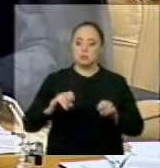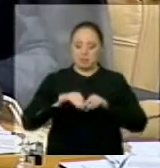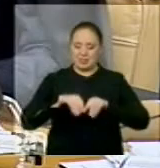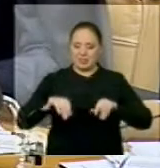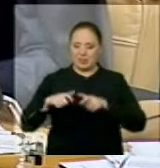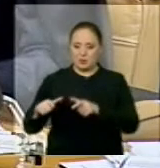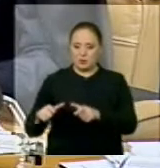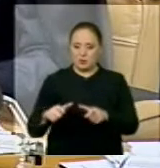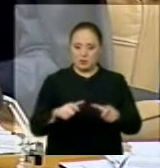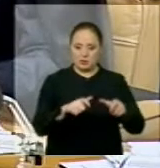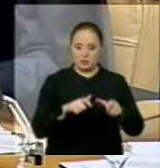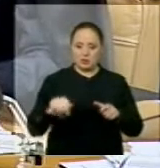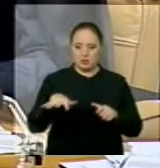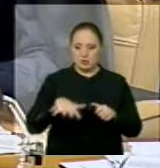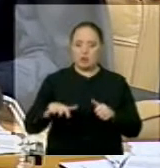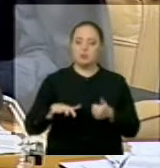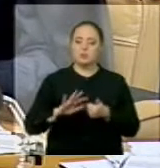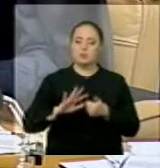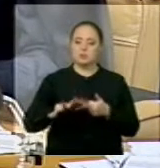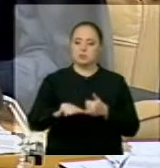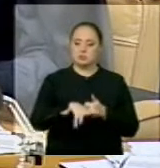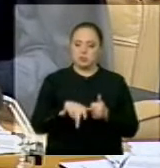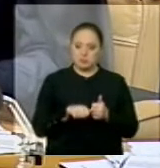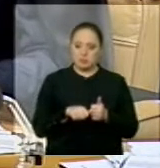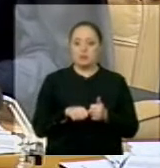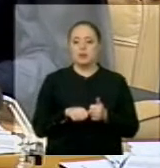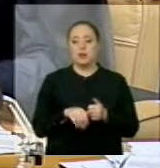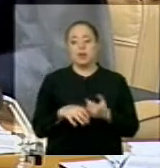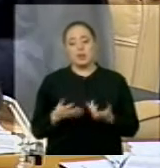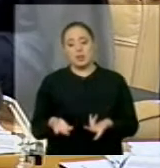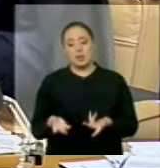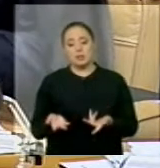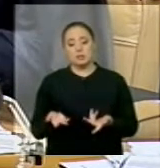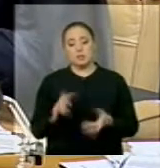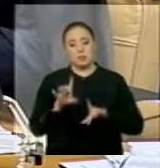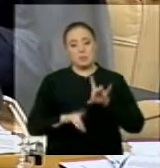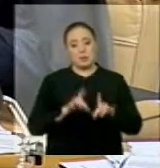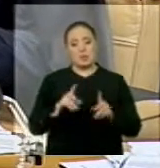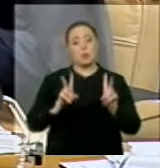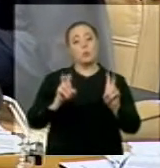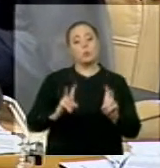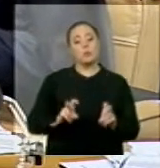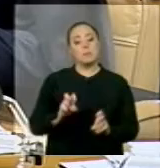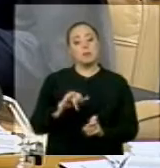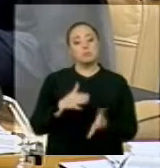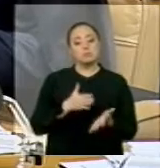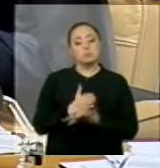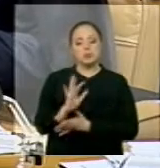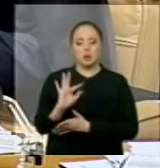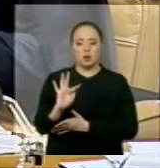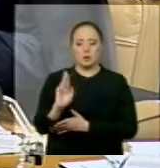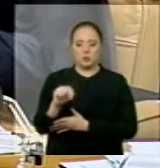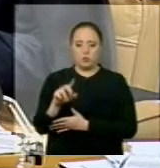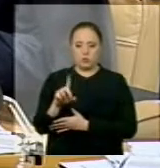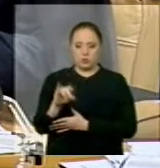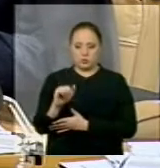terras na denominada Amazônia Legal e, de modo especial, o tema da regularização fundiária das terras